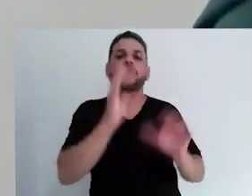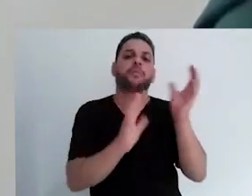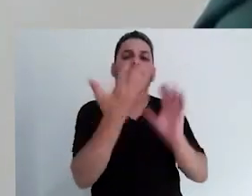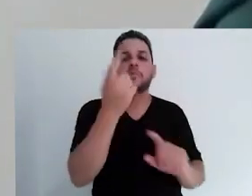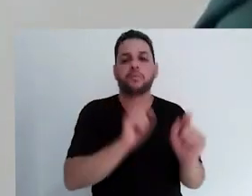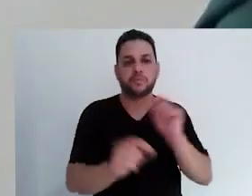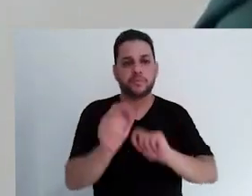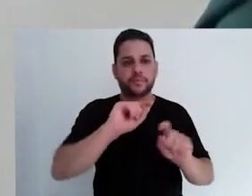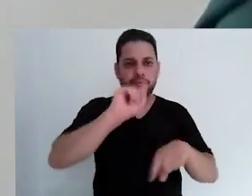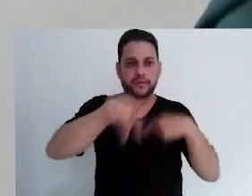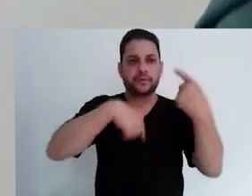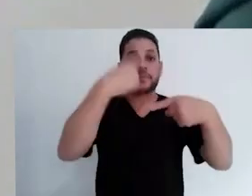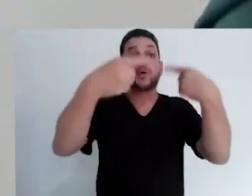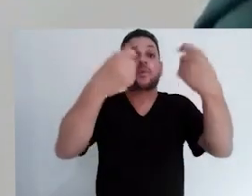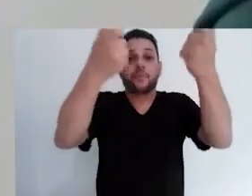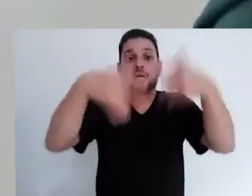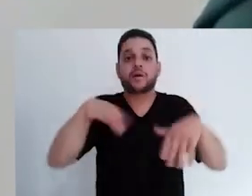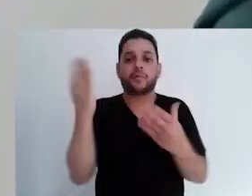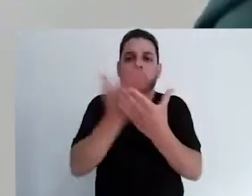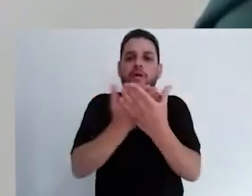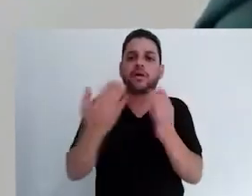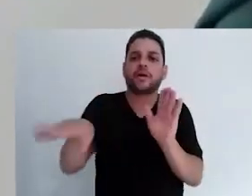como os processos chegam até o núcleo.